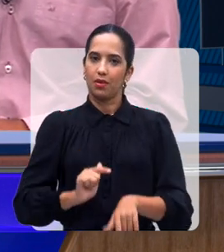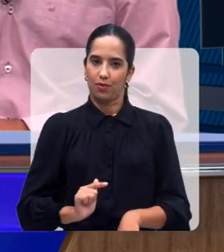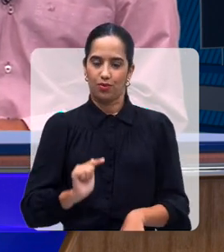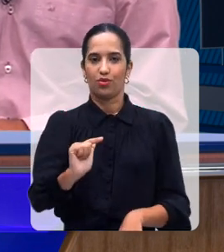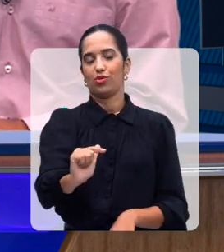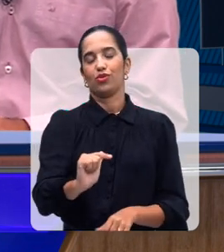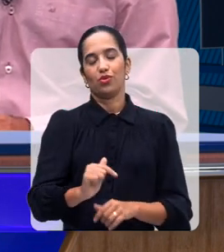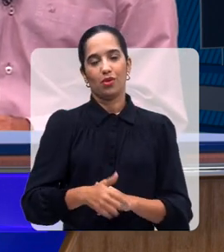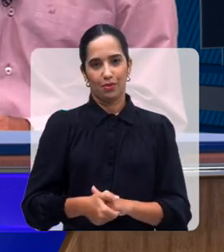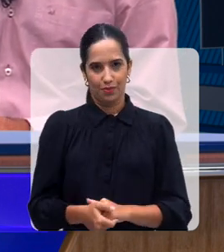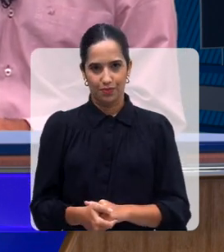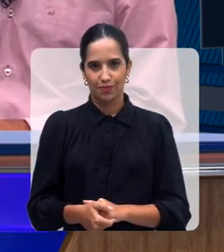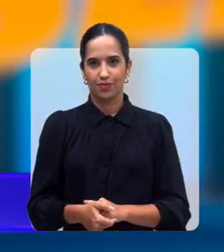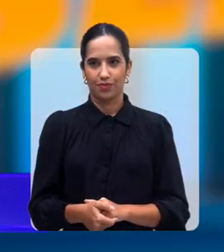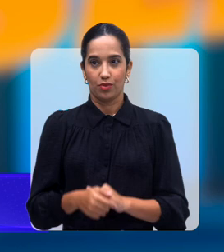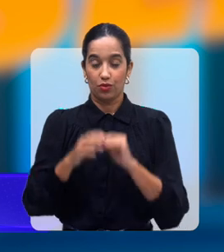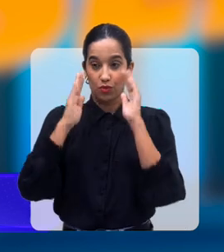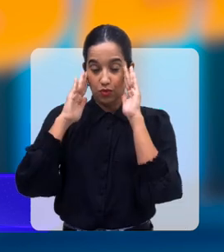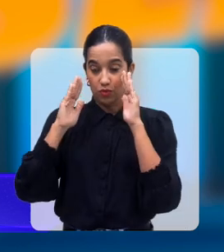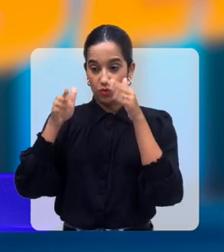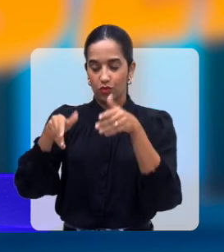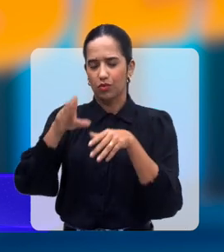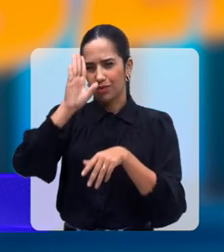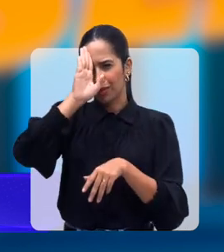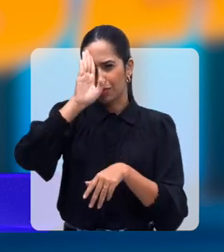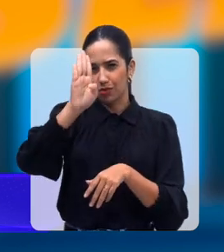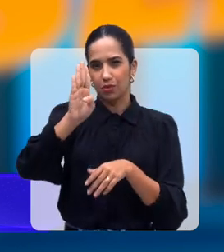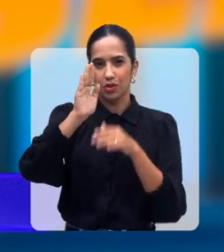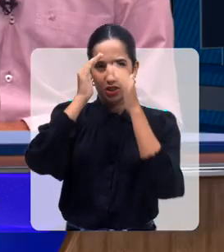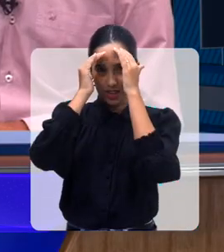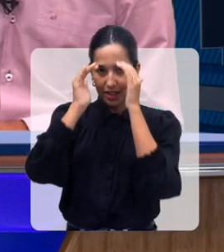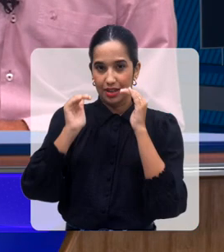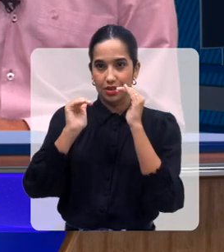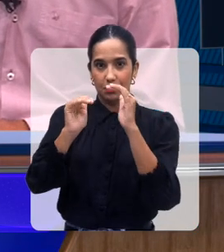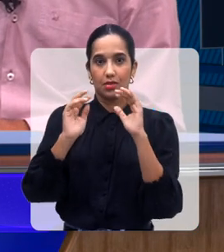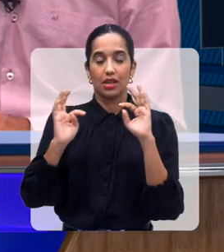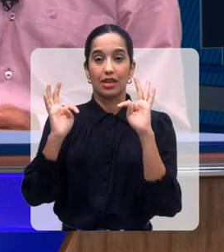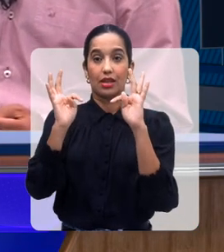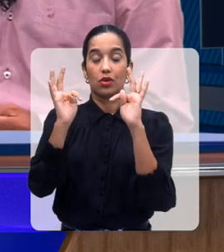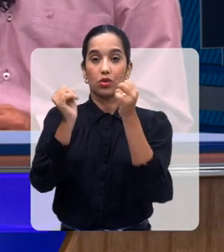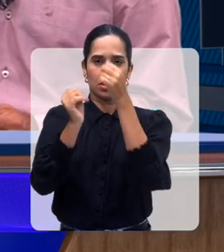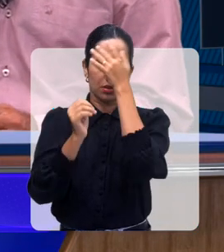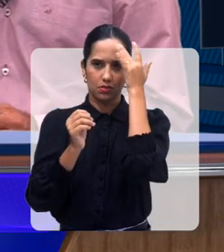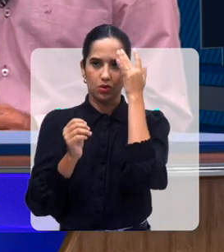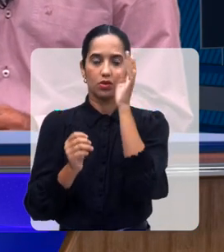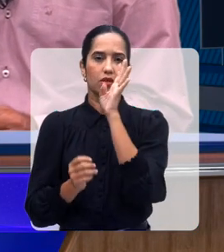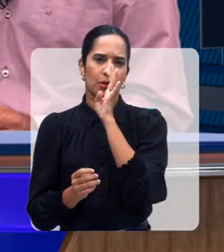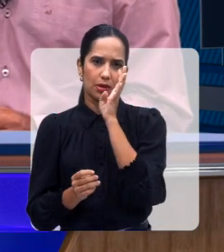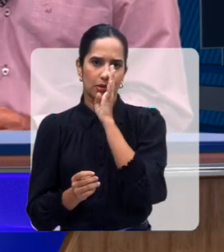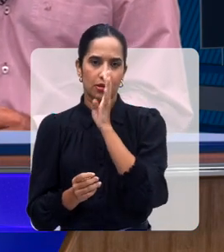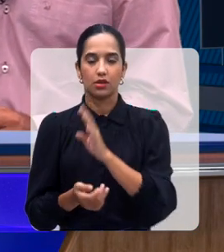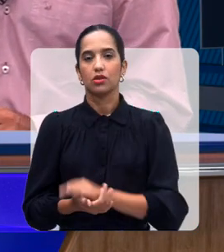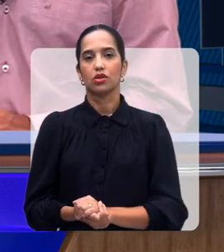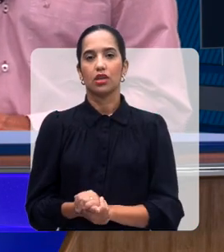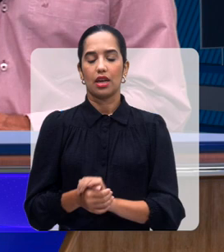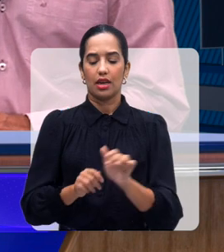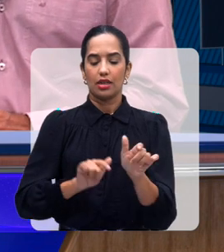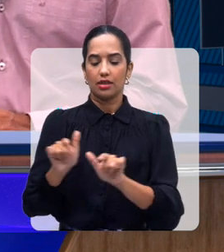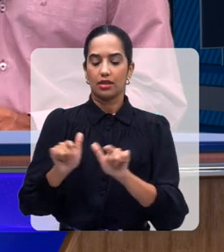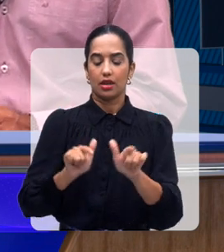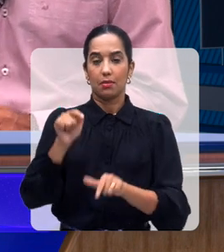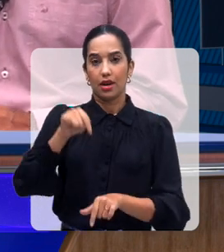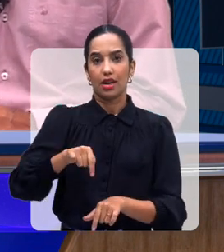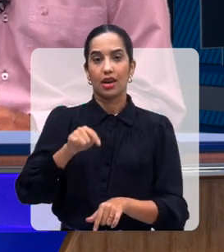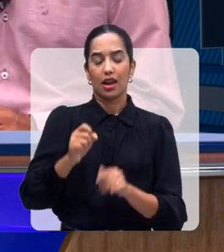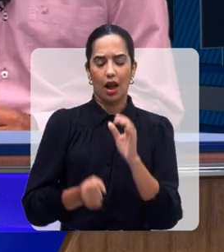e com muita dedicação, acima de tudo, com muito respeito ao telespectador. Mas antes de você falar, esse trabalho